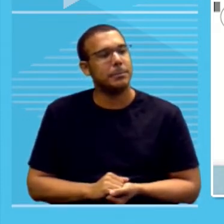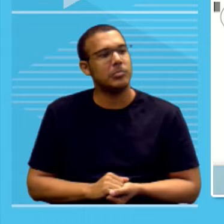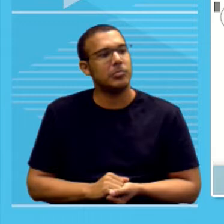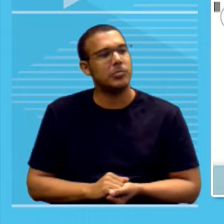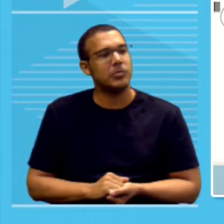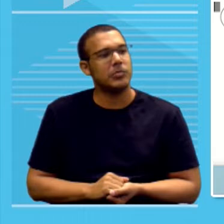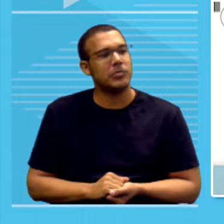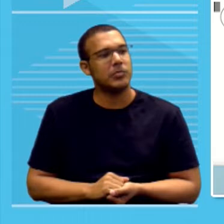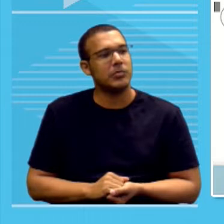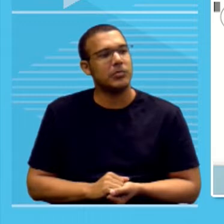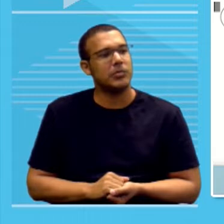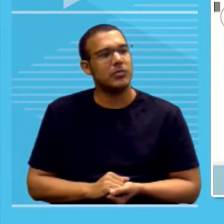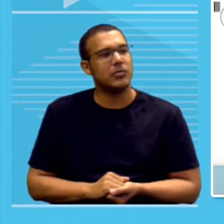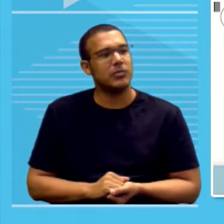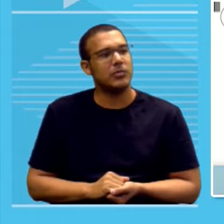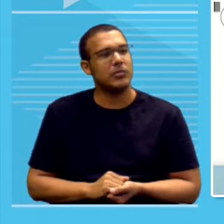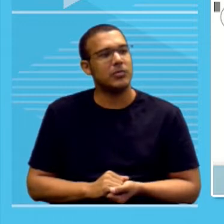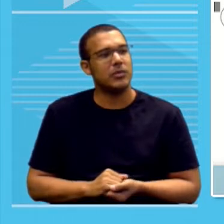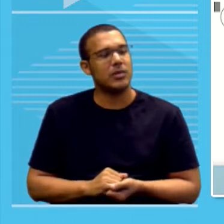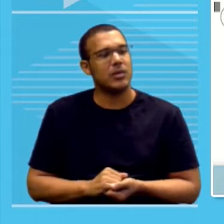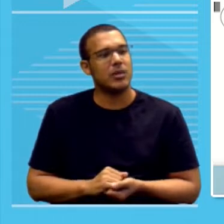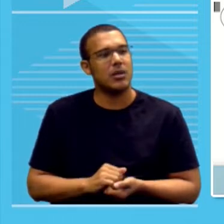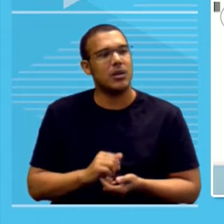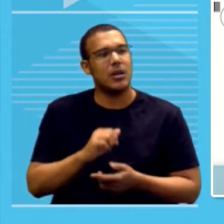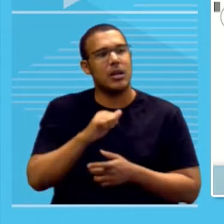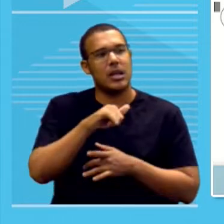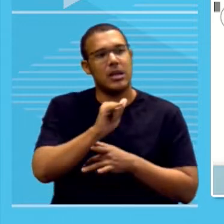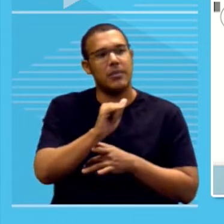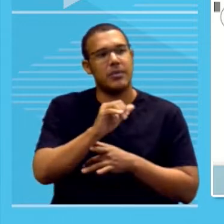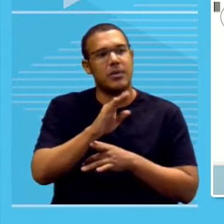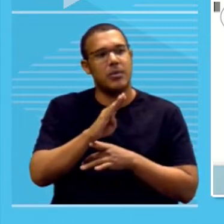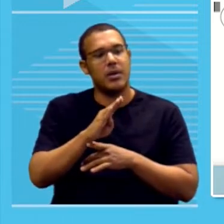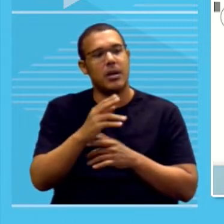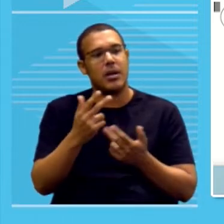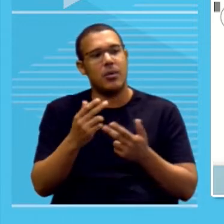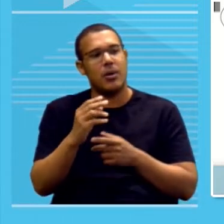o yb professor é o 7